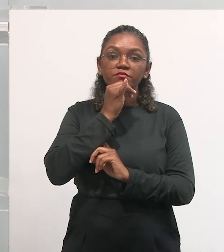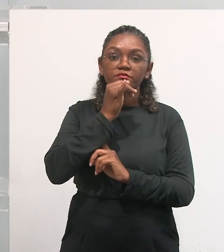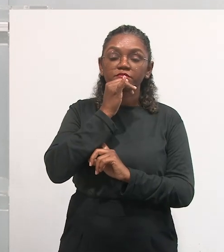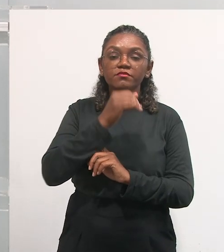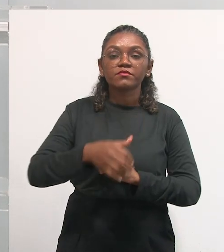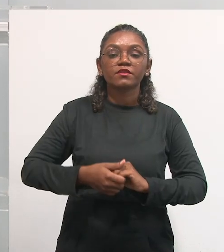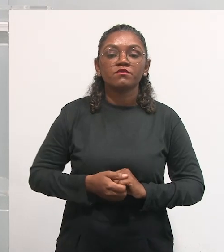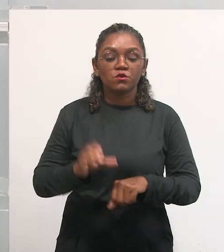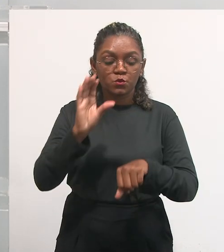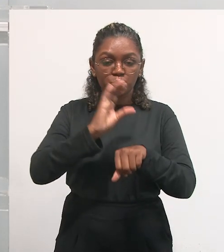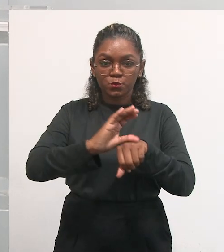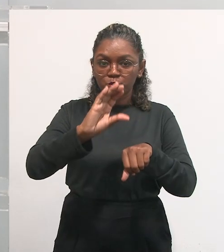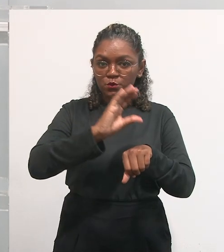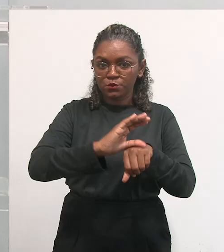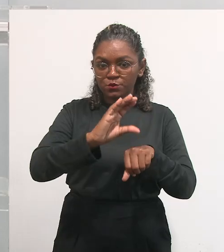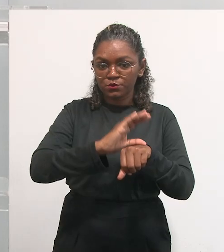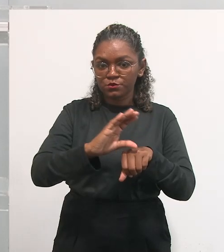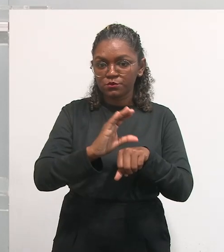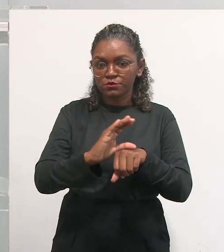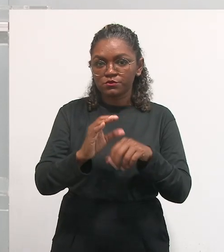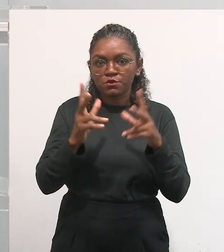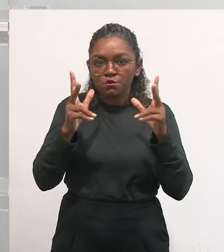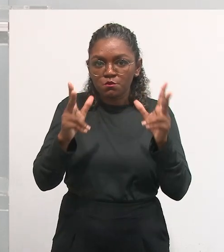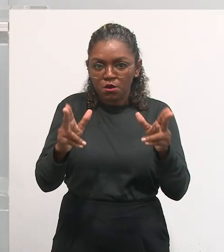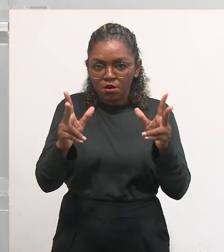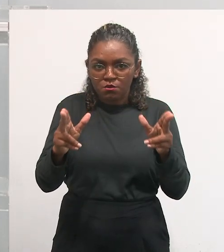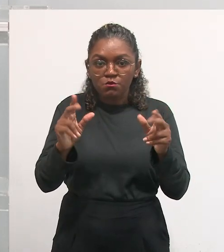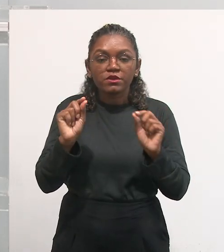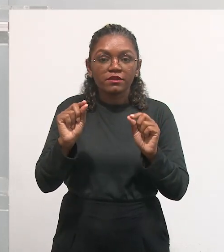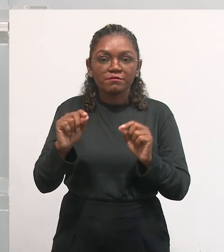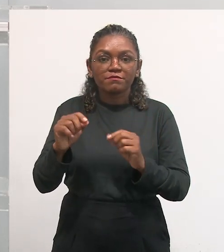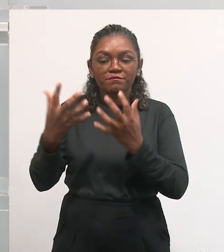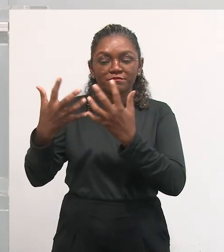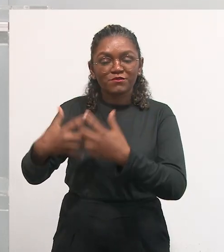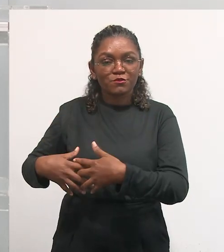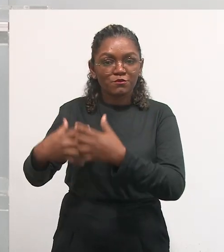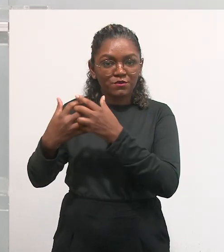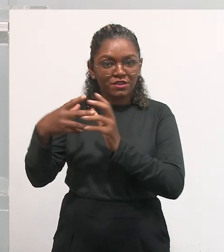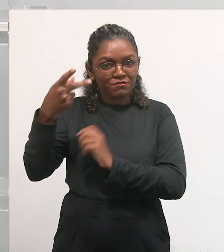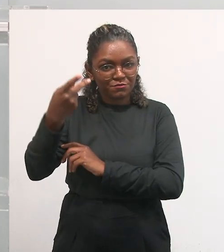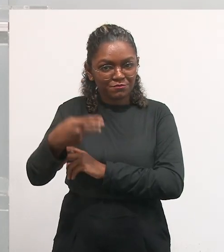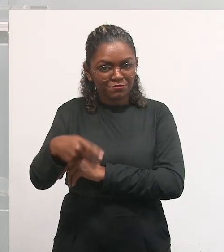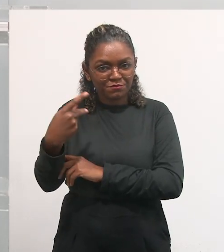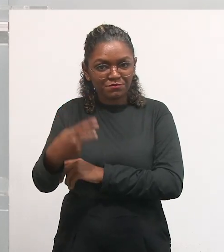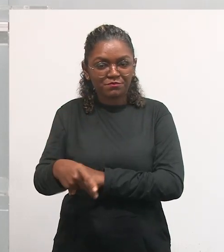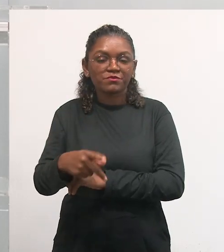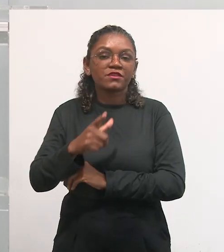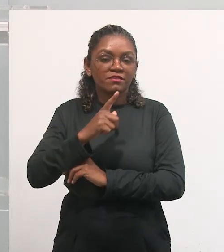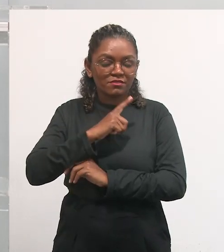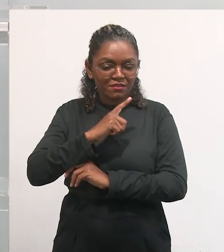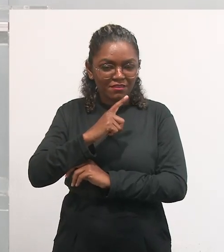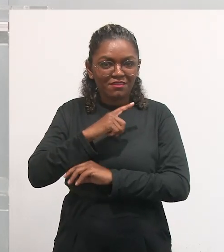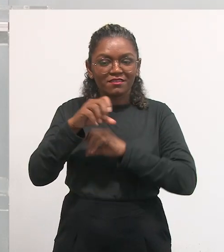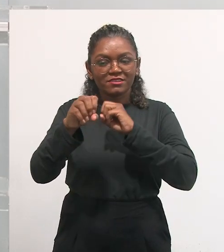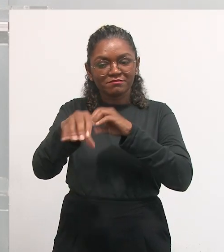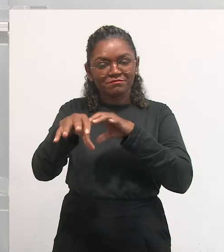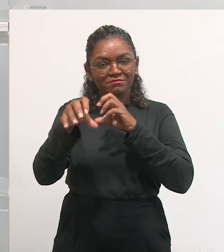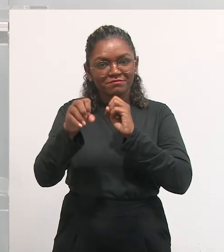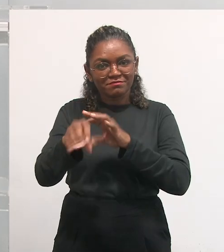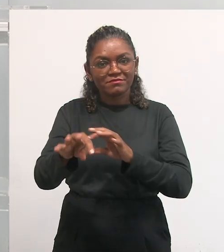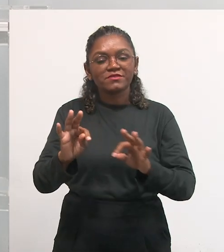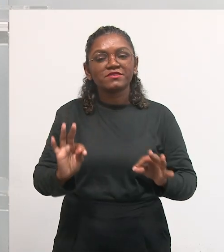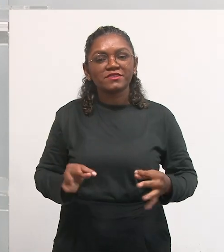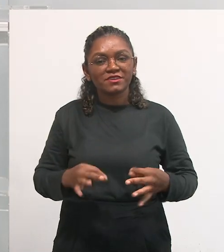Instituto, o IFRA oferece, cursos de educação profissional e tecnológica, a organização curricular